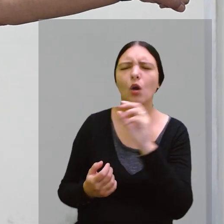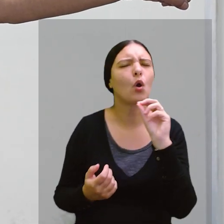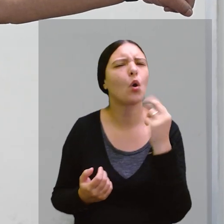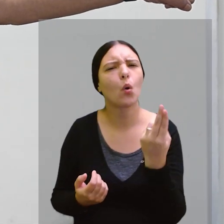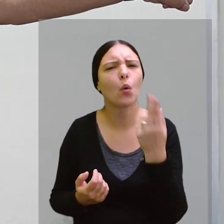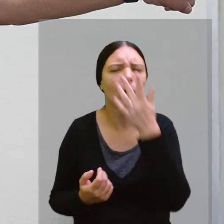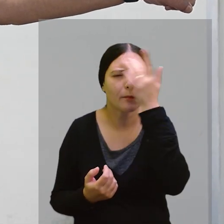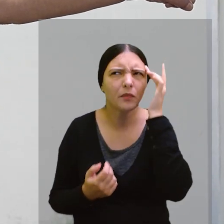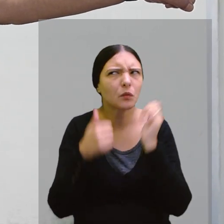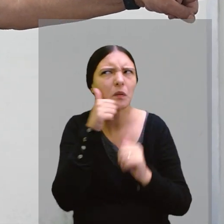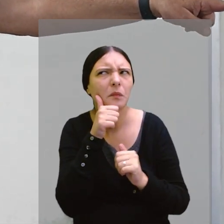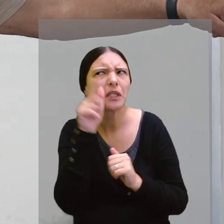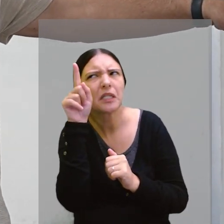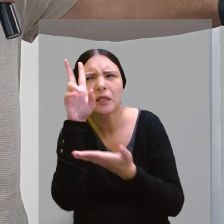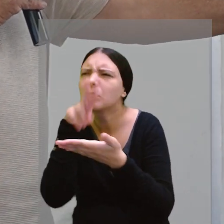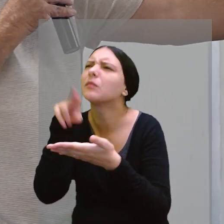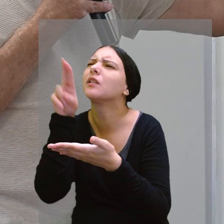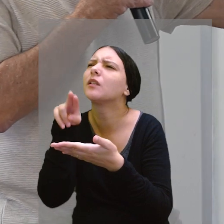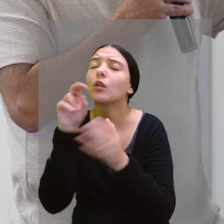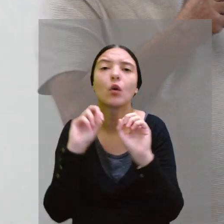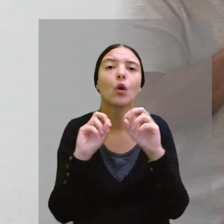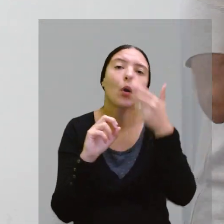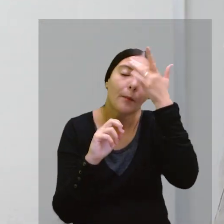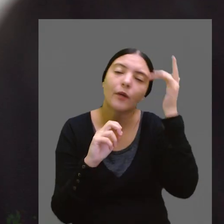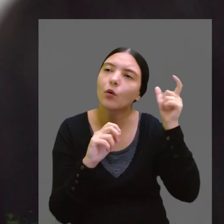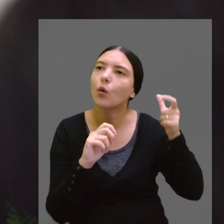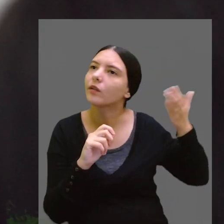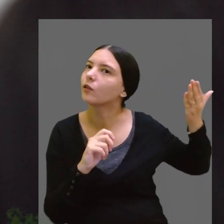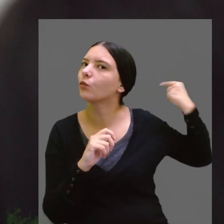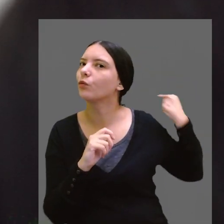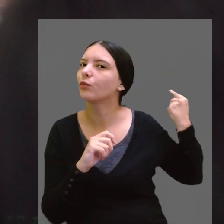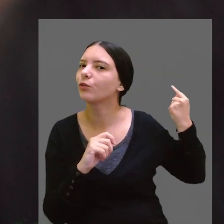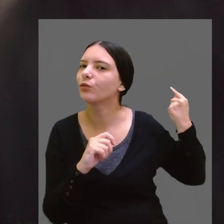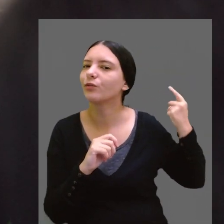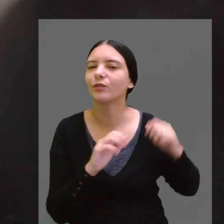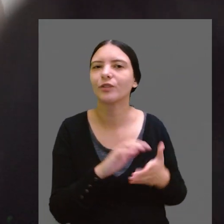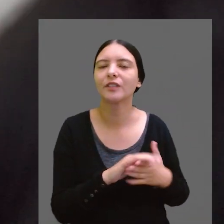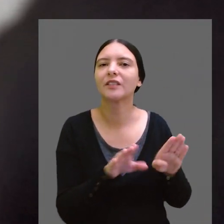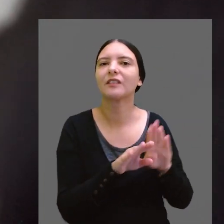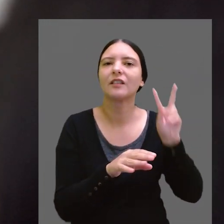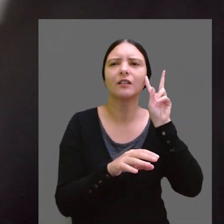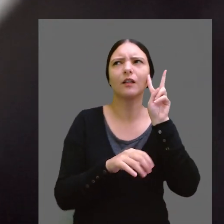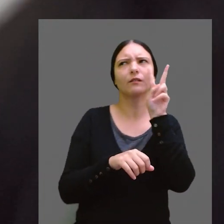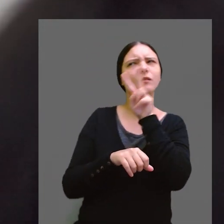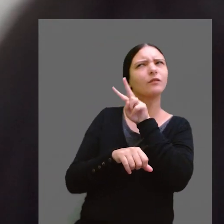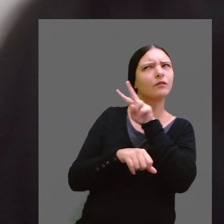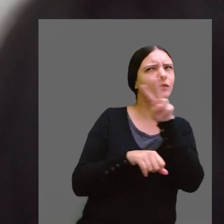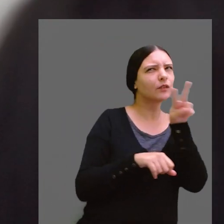pintor está pintando aquelas meninas, e tem uma outra pessoa aqui no fundo que está olhando